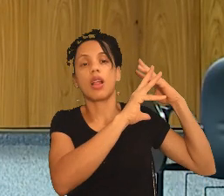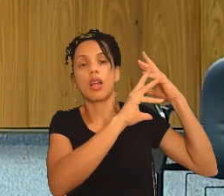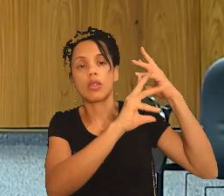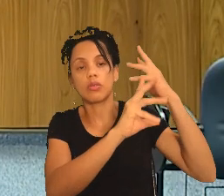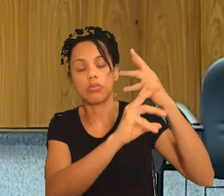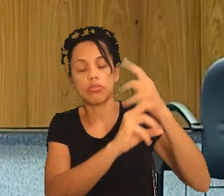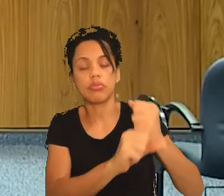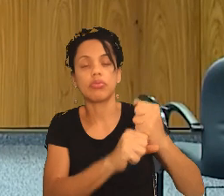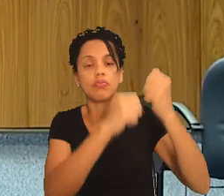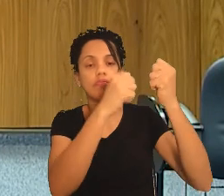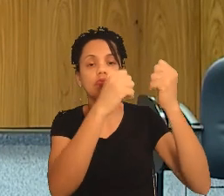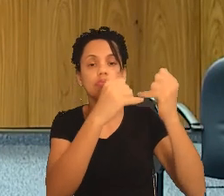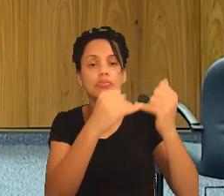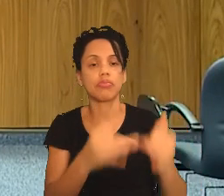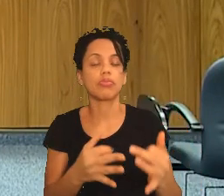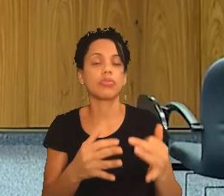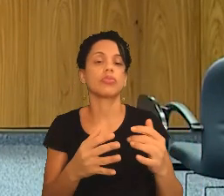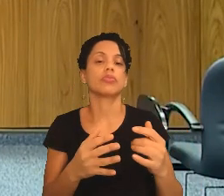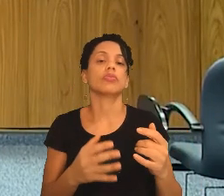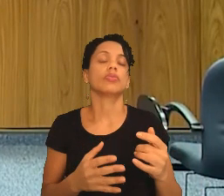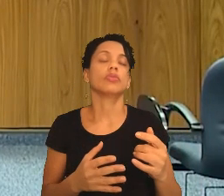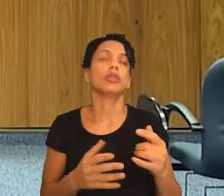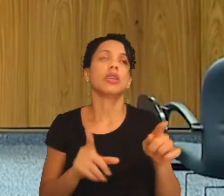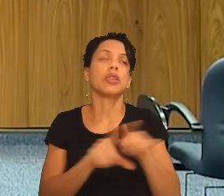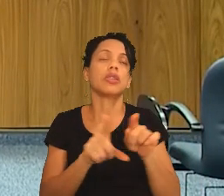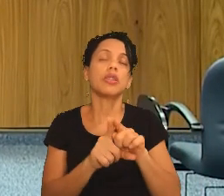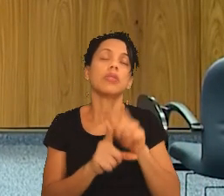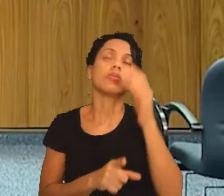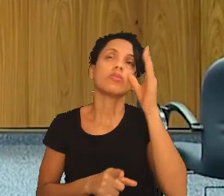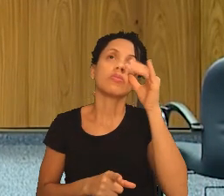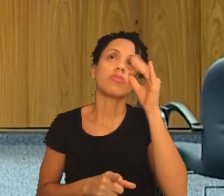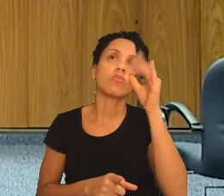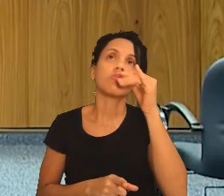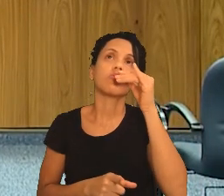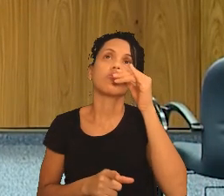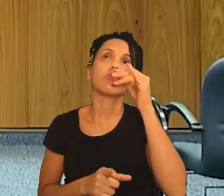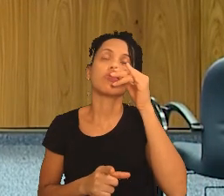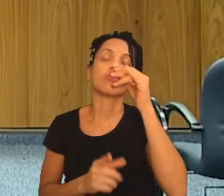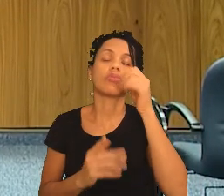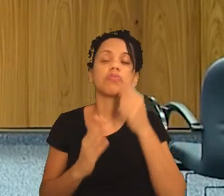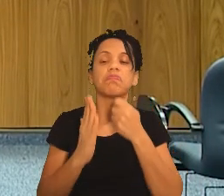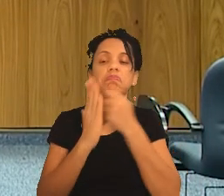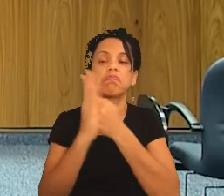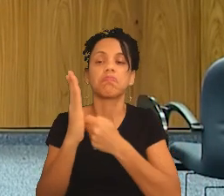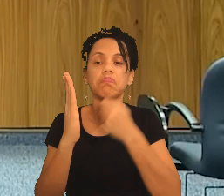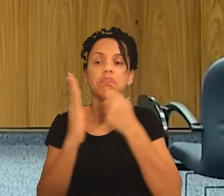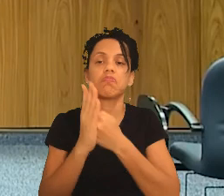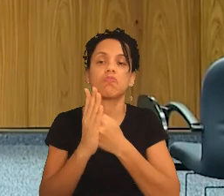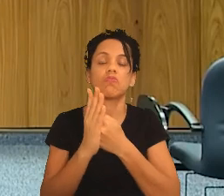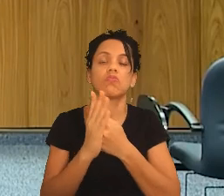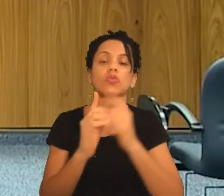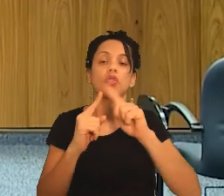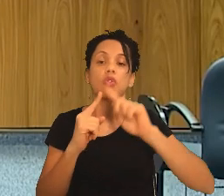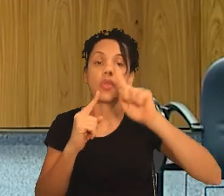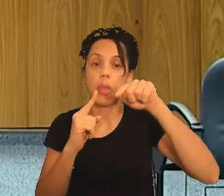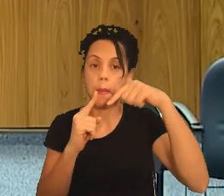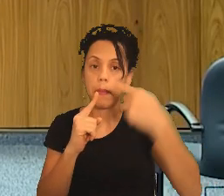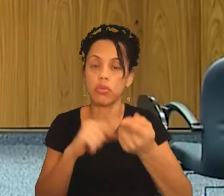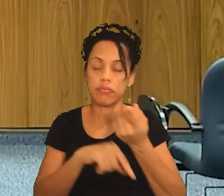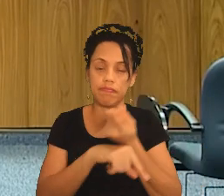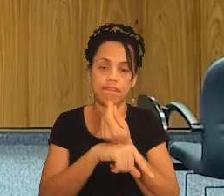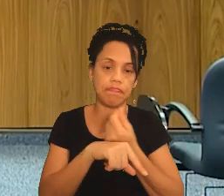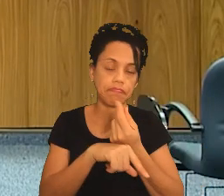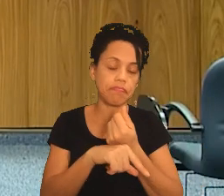Os Krenak também são muito importantes, assim, esse caso, a situação, a trajetória do povo Krenak,